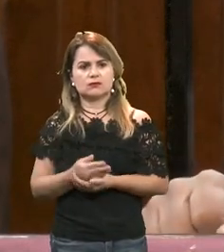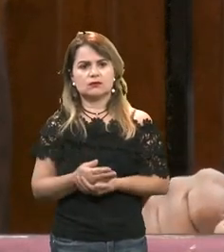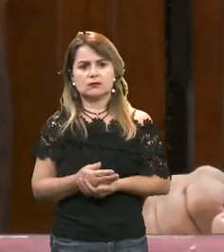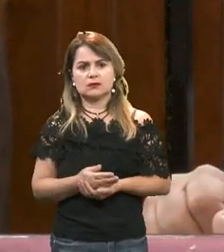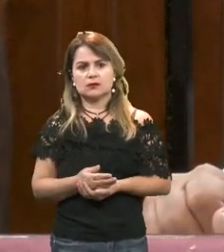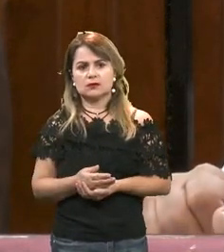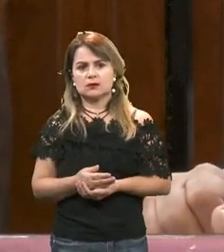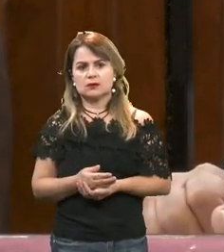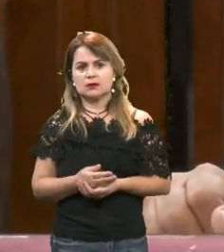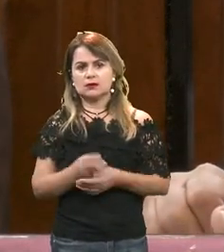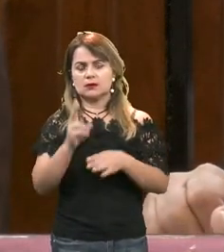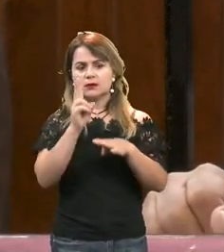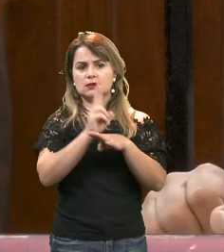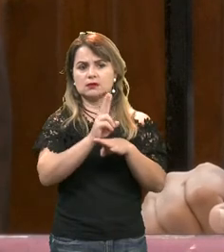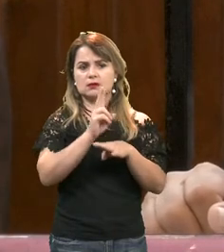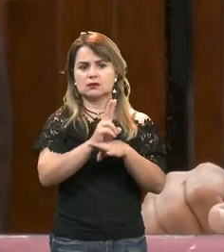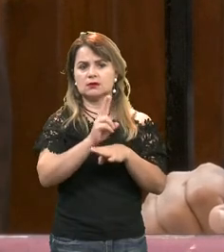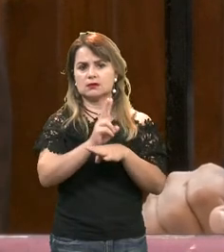E cuidou dele.